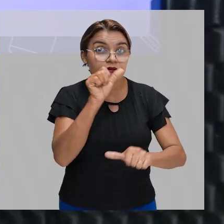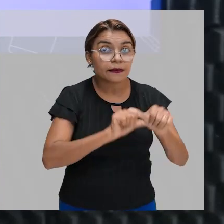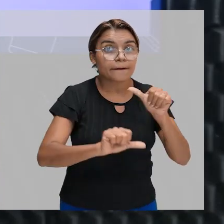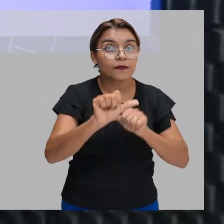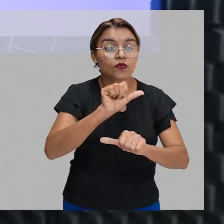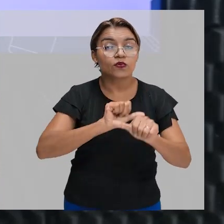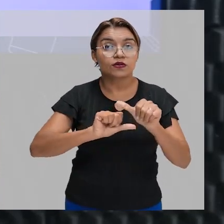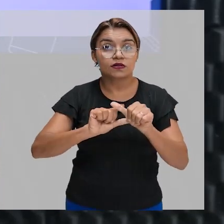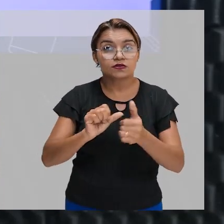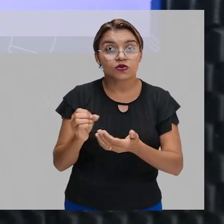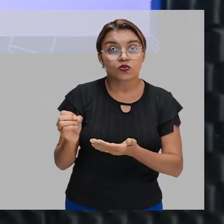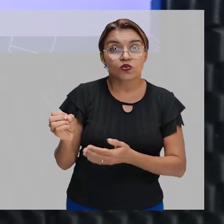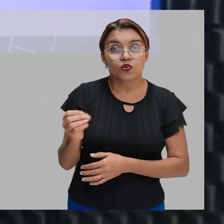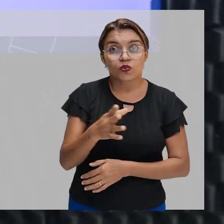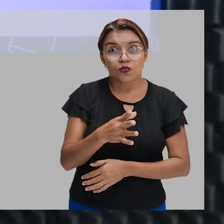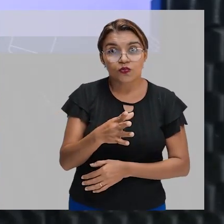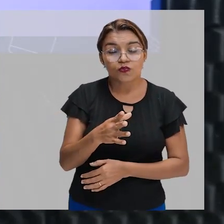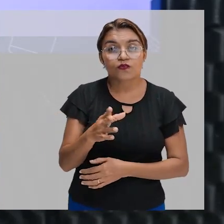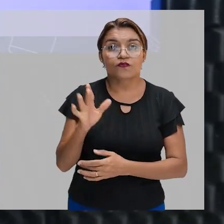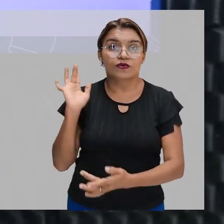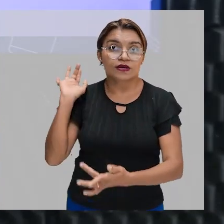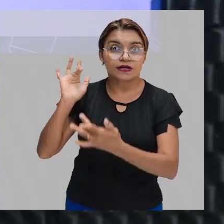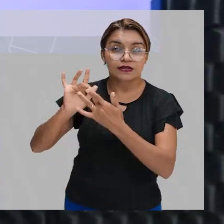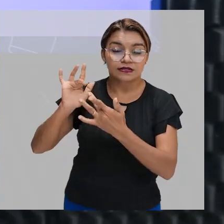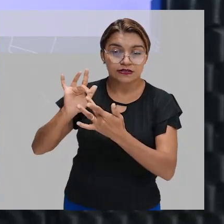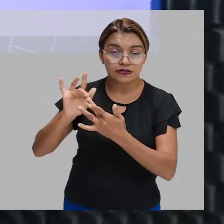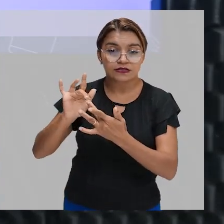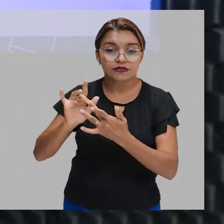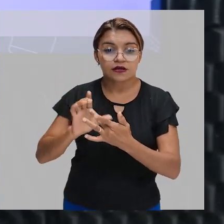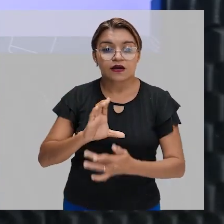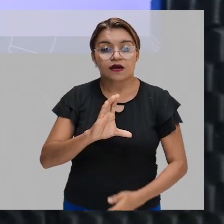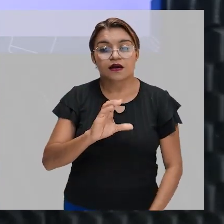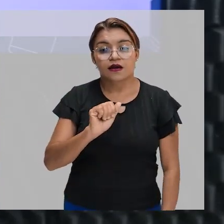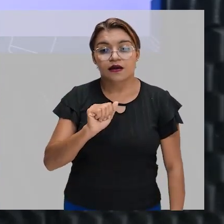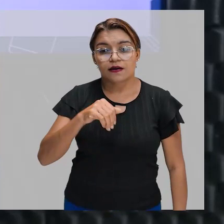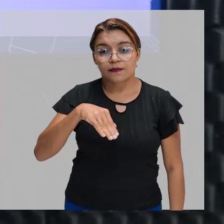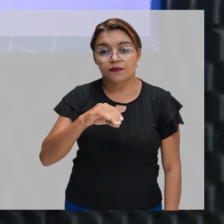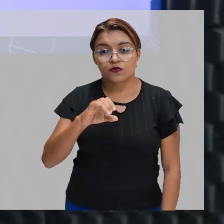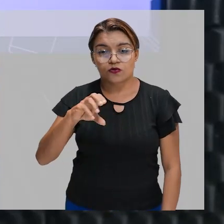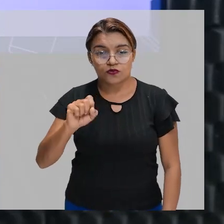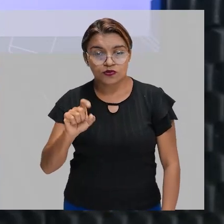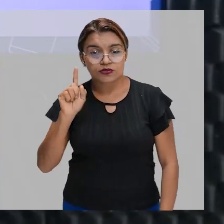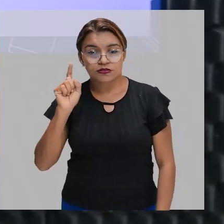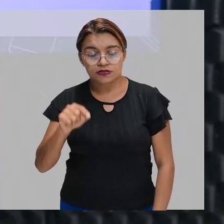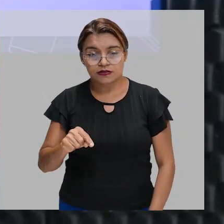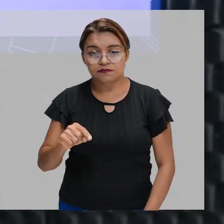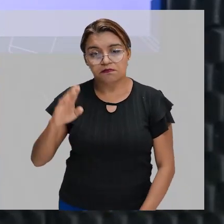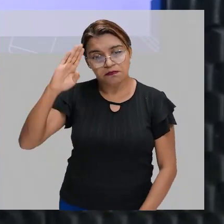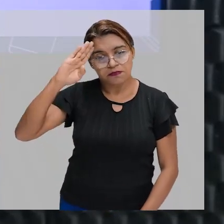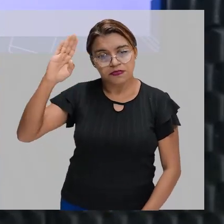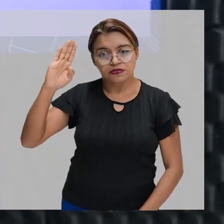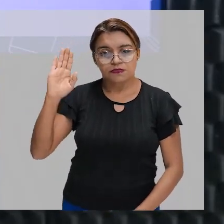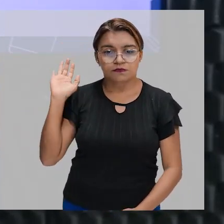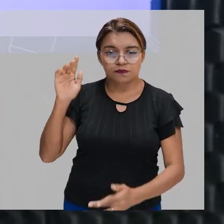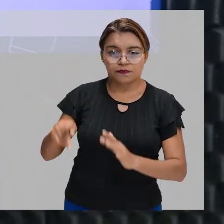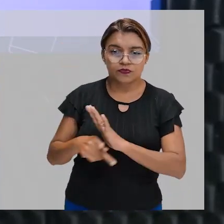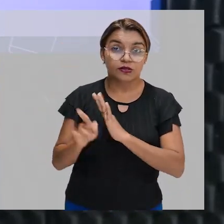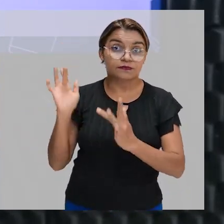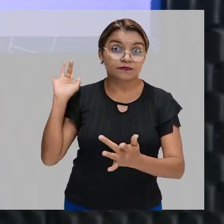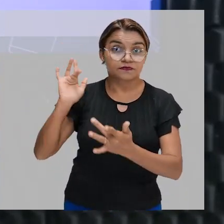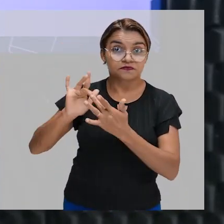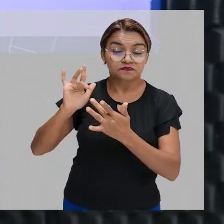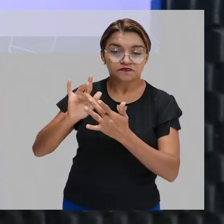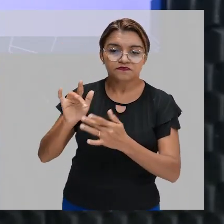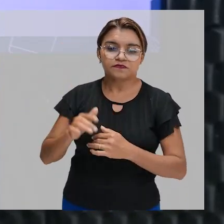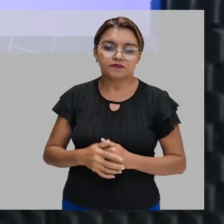neoclassicismo que é uma volta ao classicismo e Camões É um ícone classista tá bom suponha a recuperação